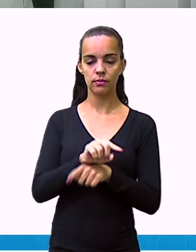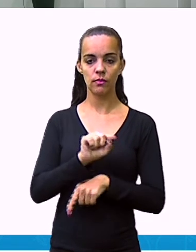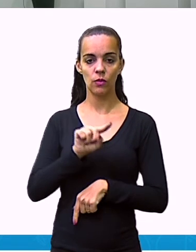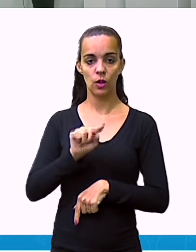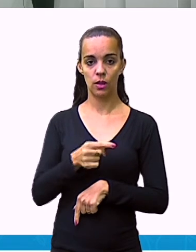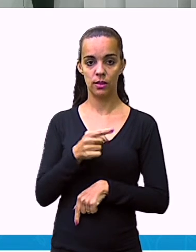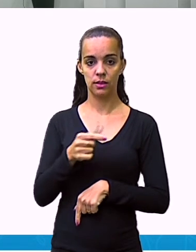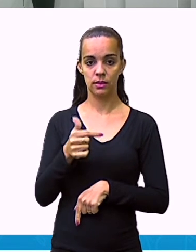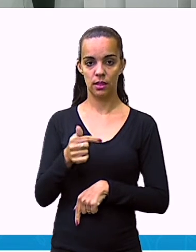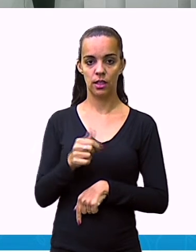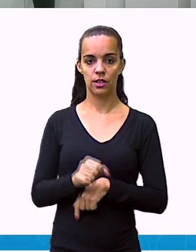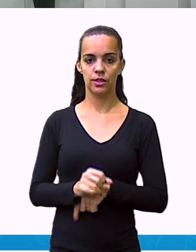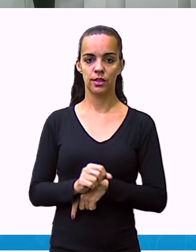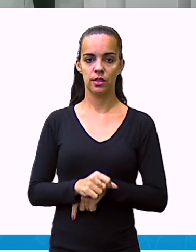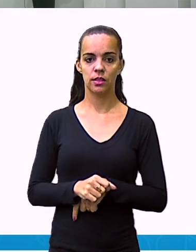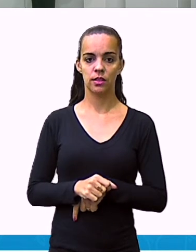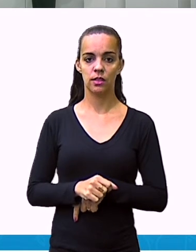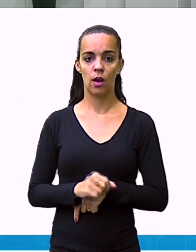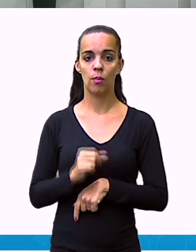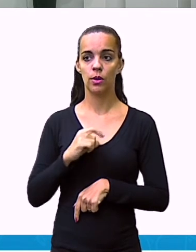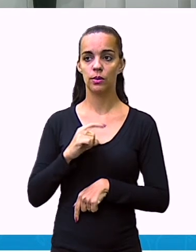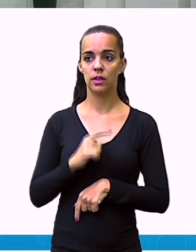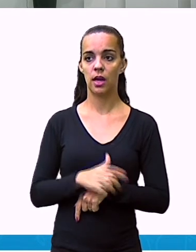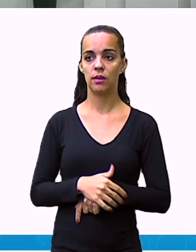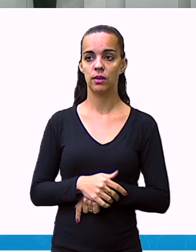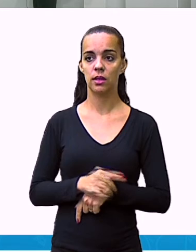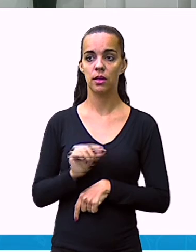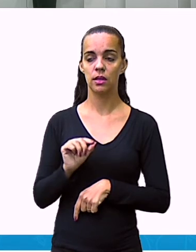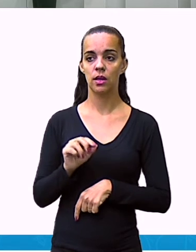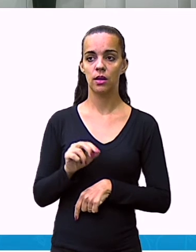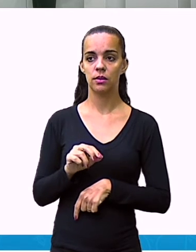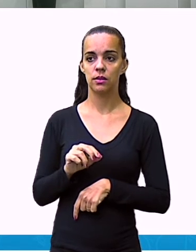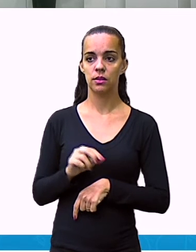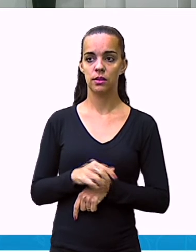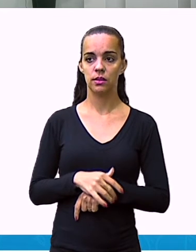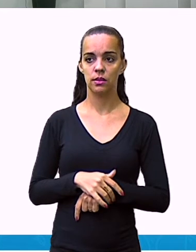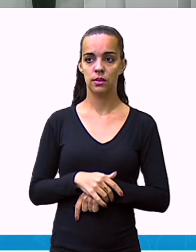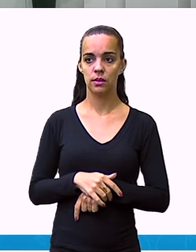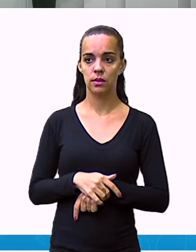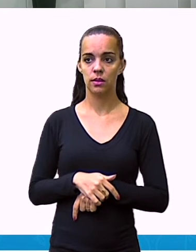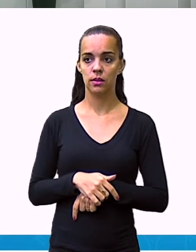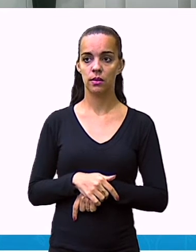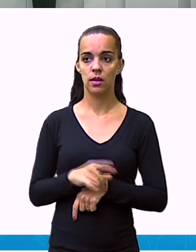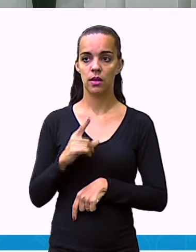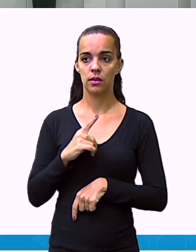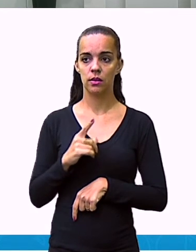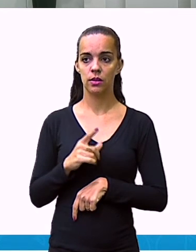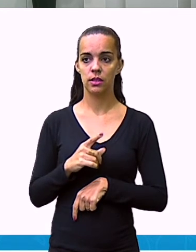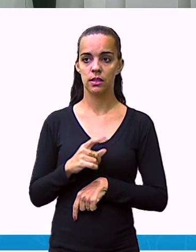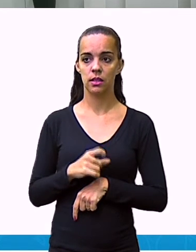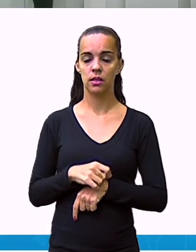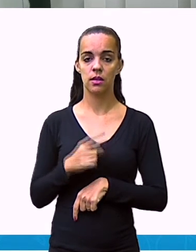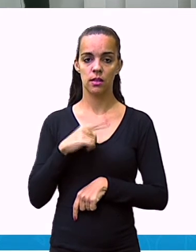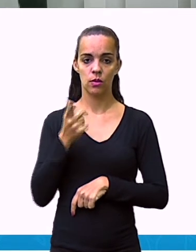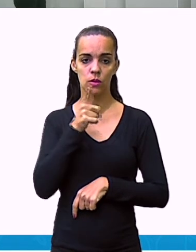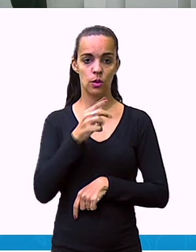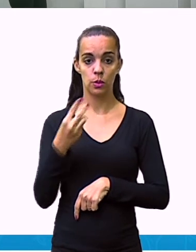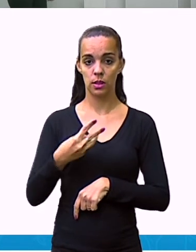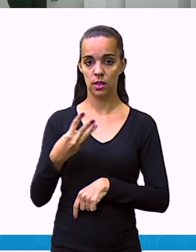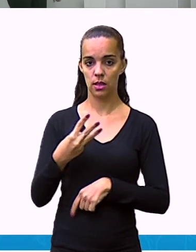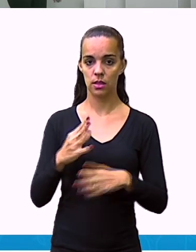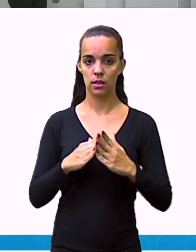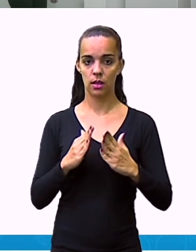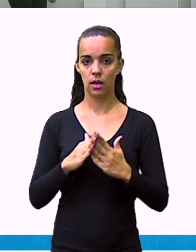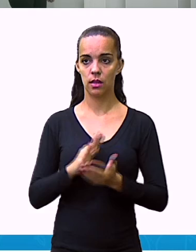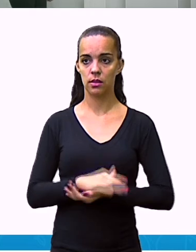uma duas três horas observa em hora tá caminhando aqui ela vai caminhar uma duas três